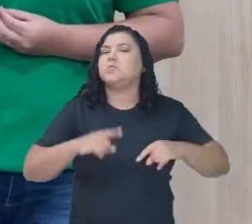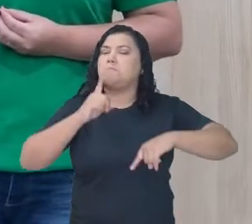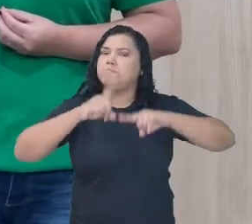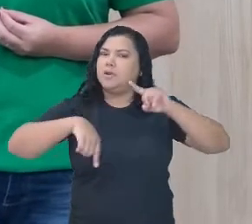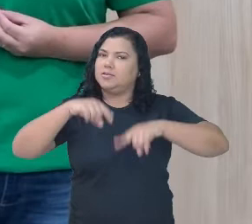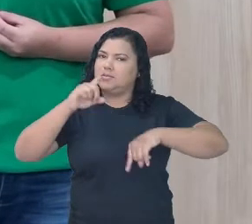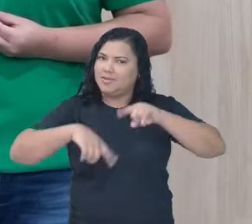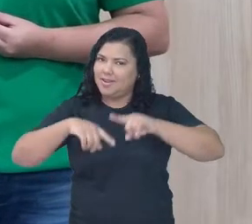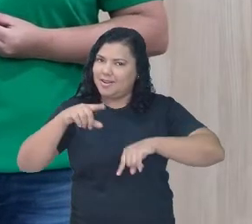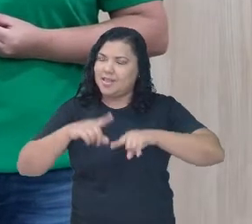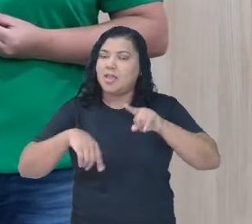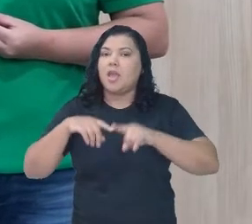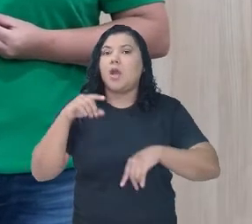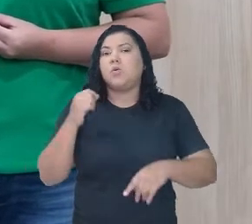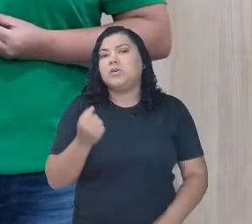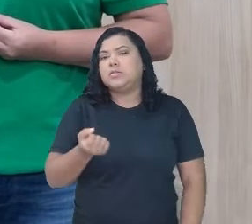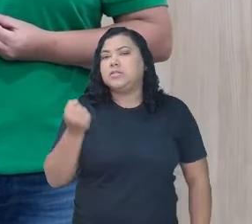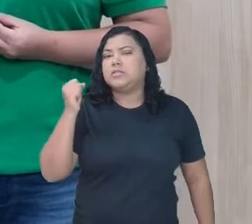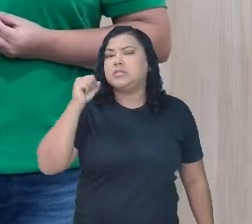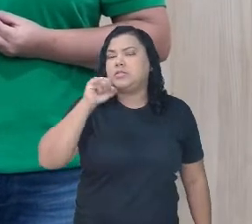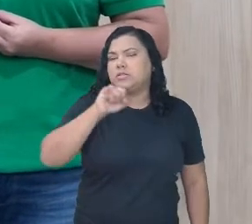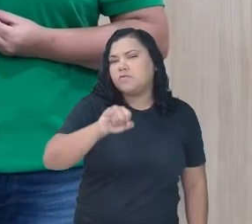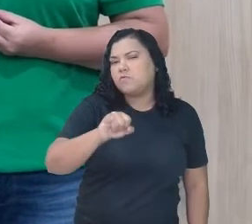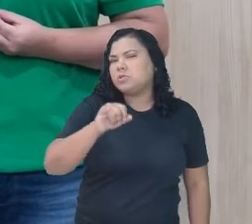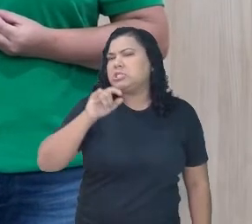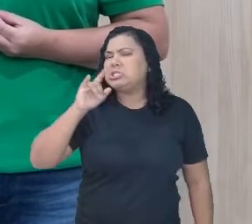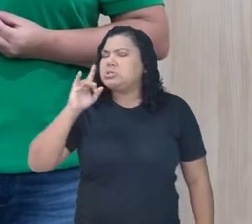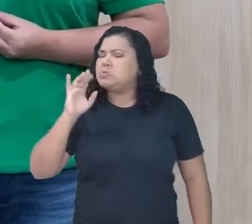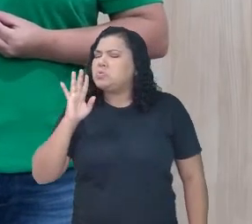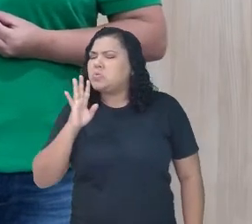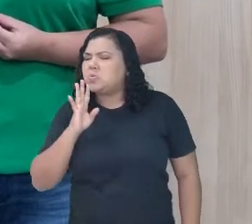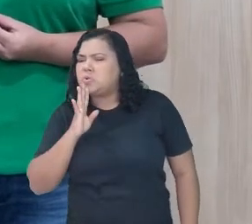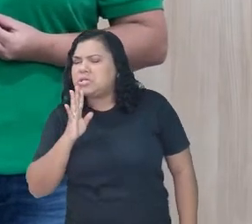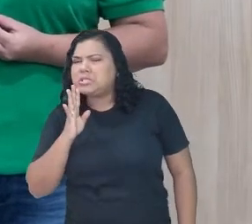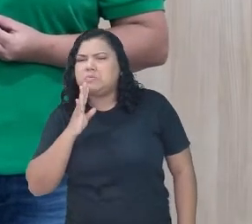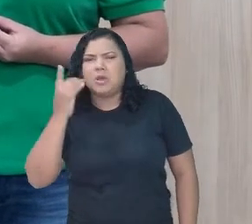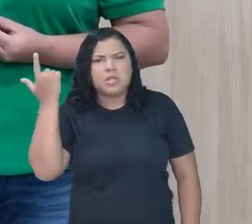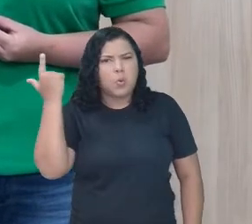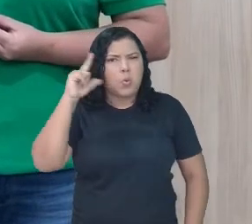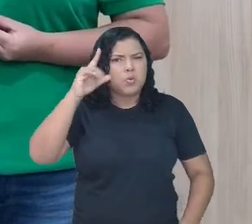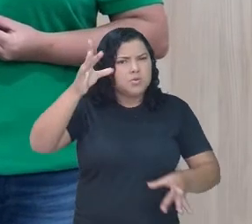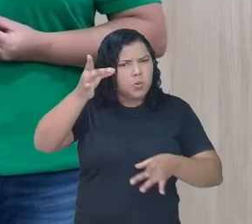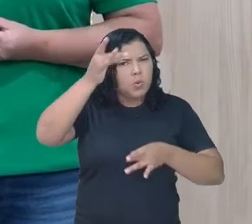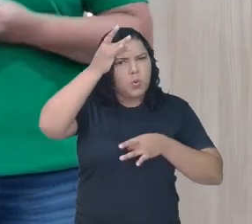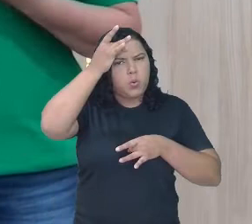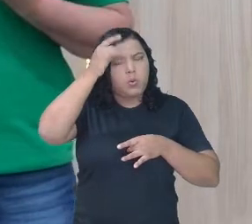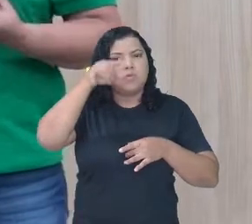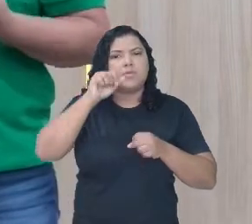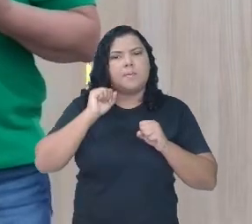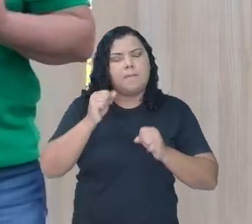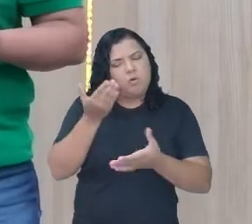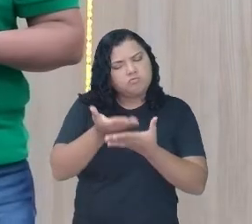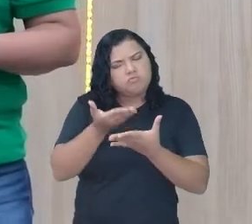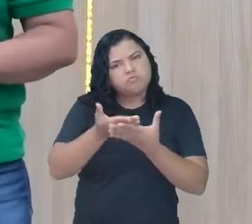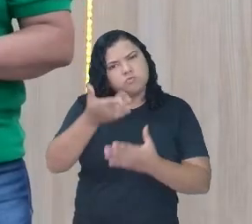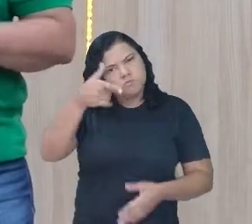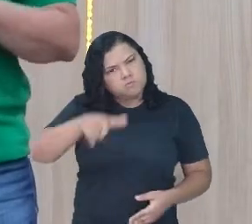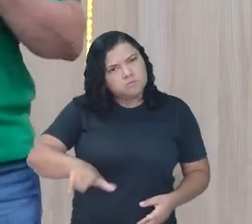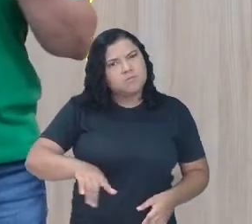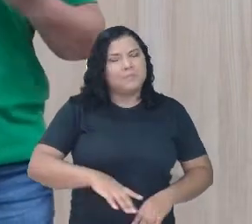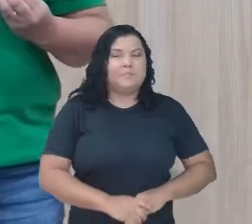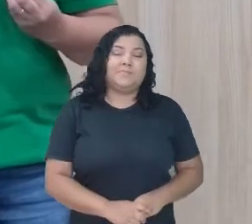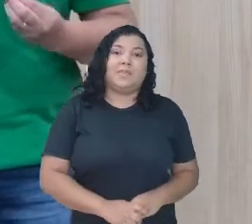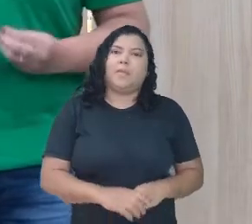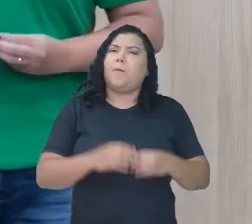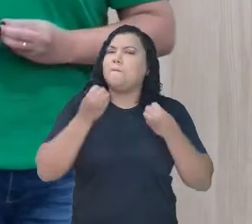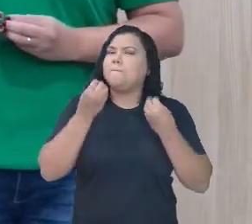façam reposições daqueles conhecimentos que não ficaram tão claros. Então o bom de tudo isso, desse